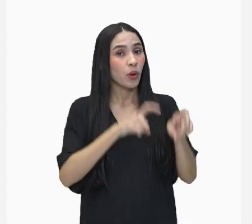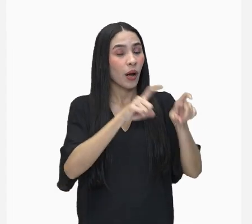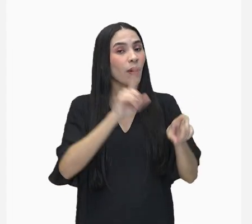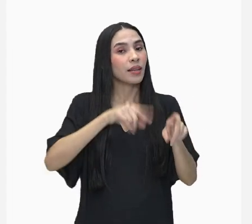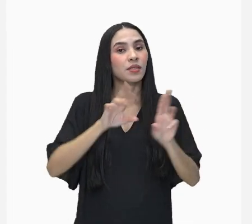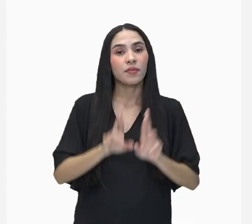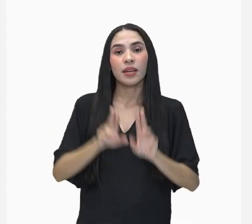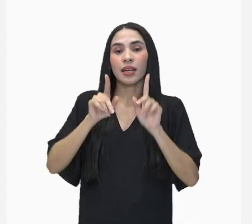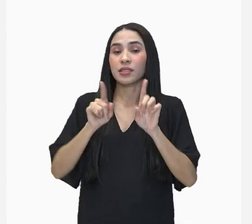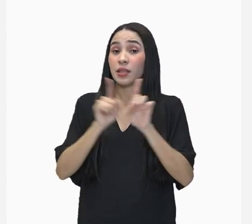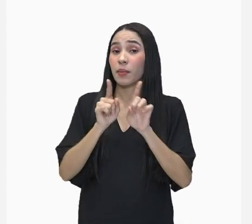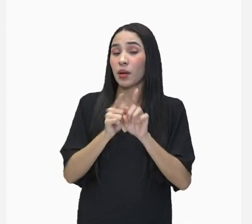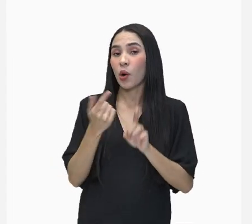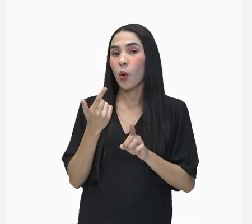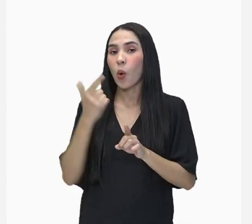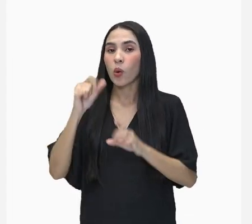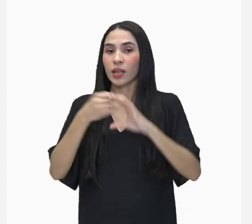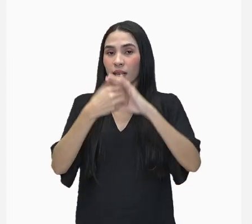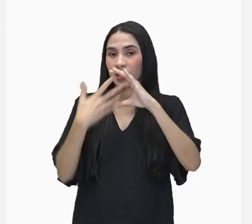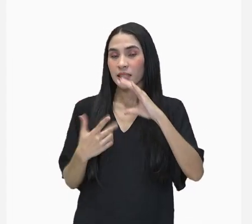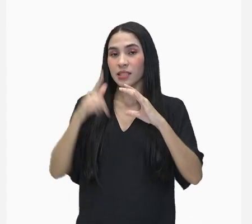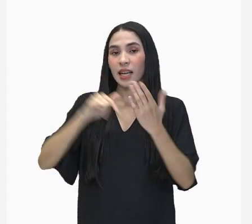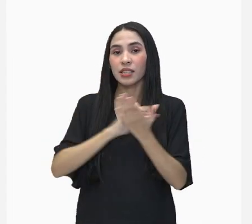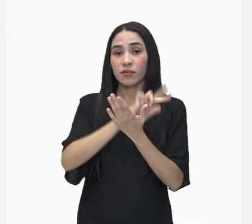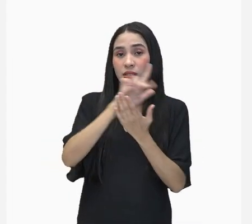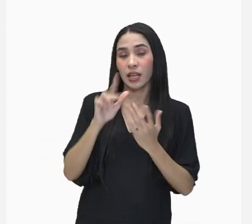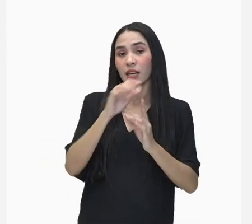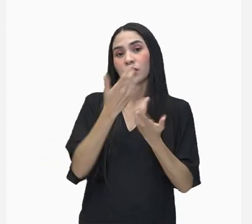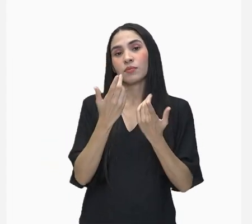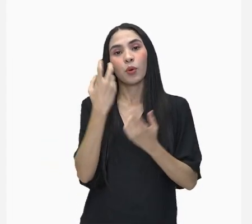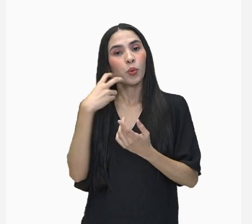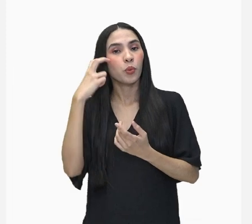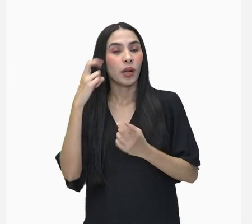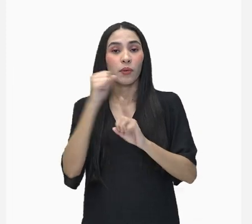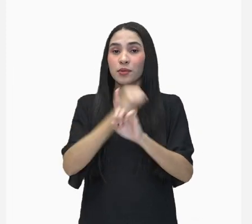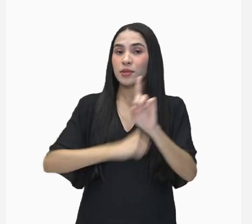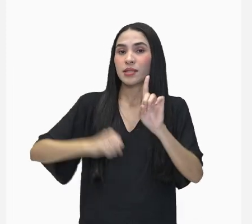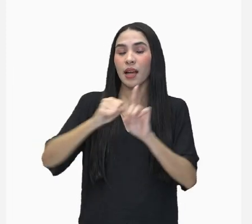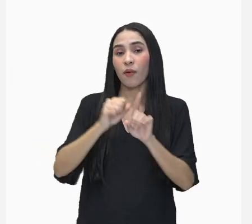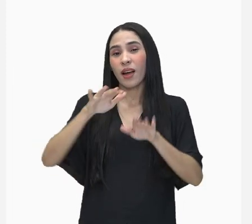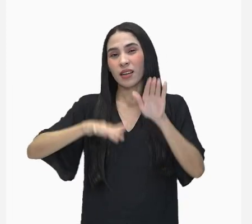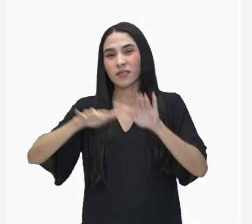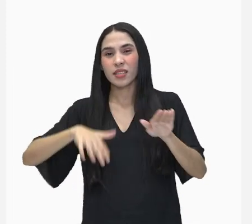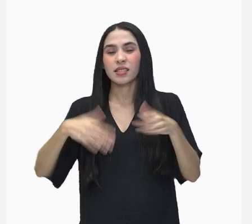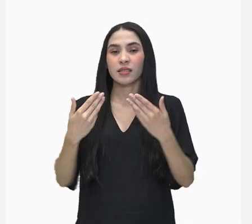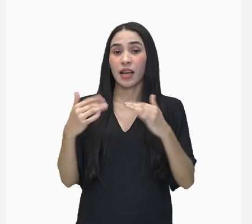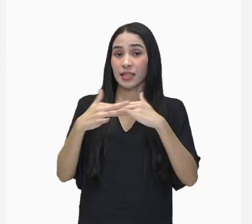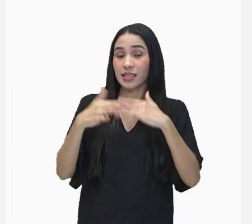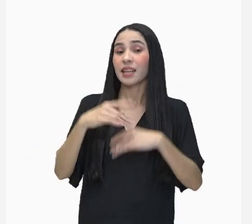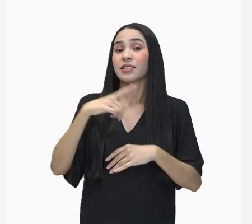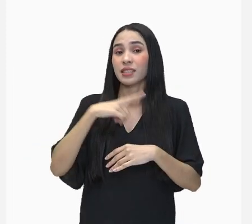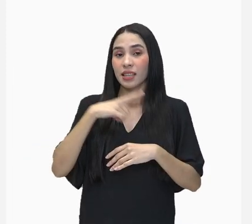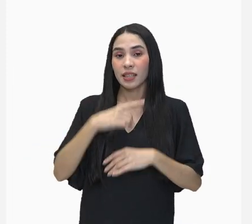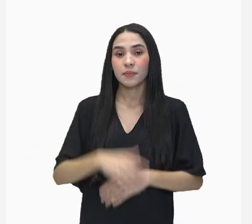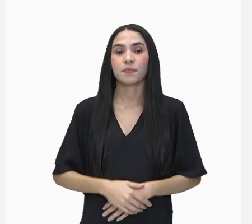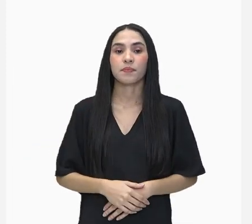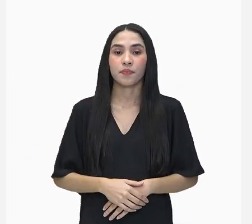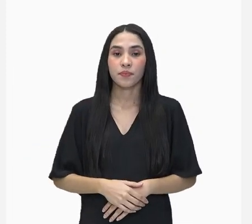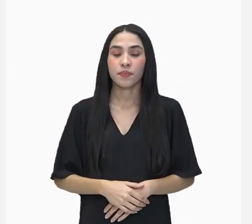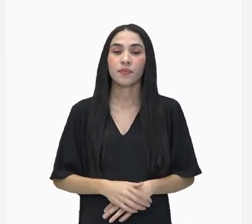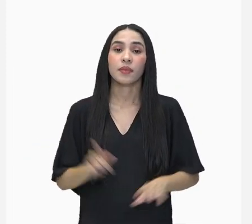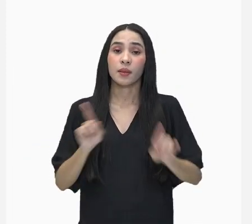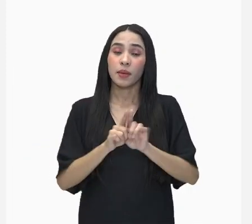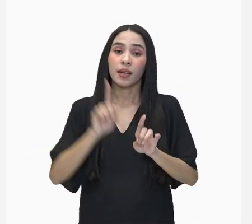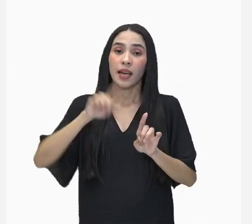outro fator atrativo é a diversidade cultural e social que muitas vezes as cidades elas apresentam, tornando-se aí